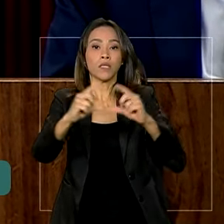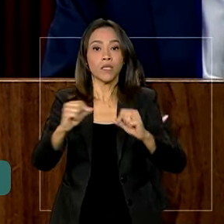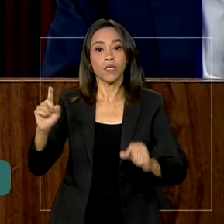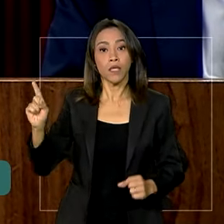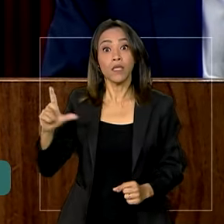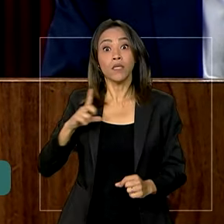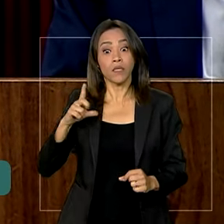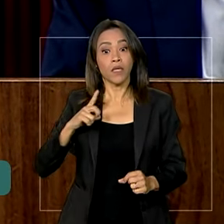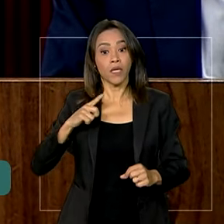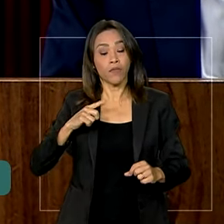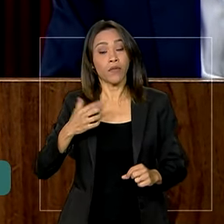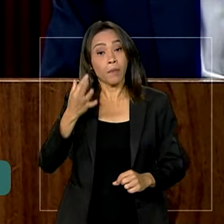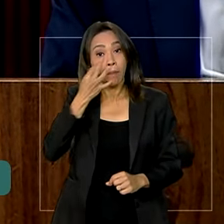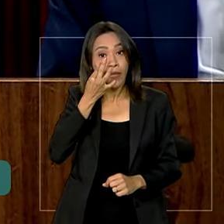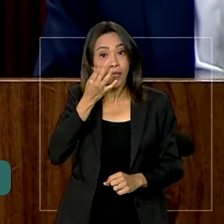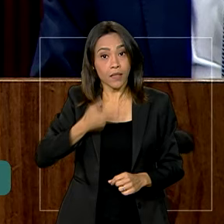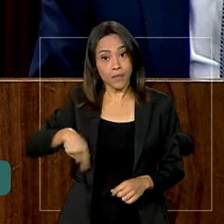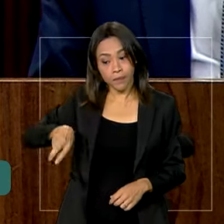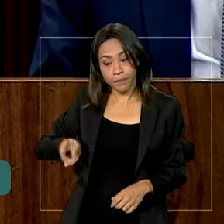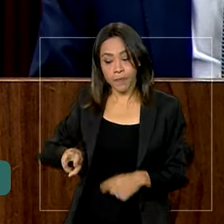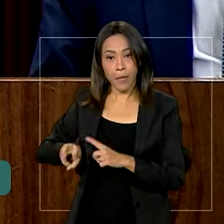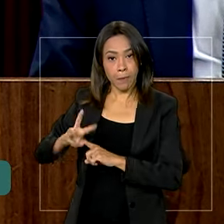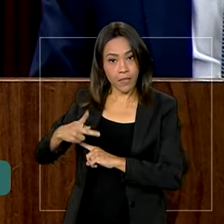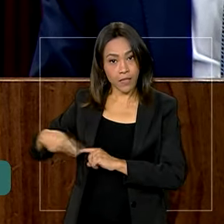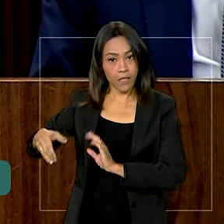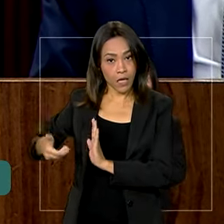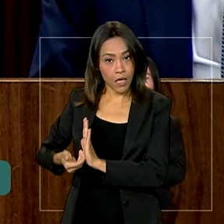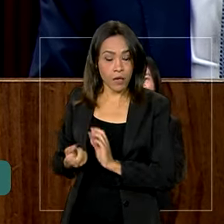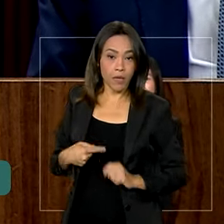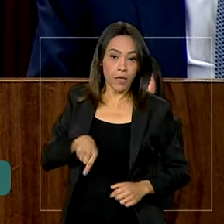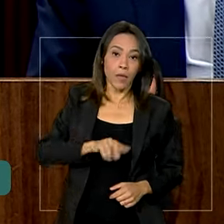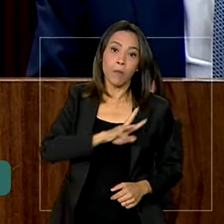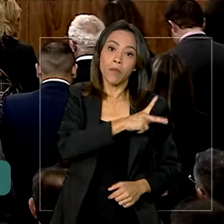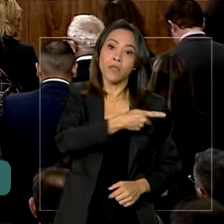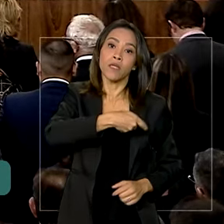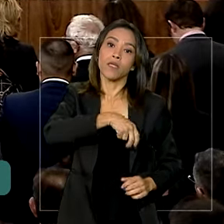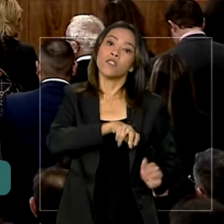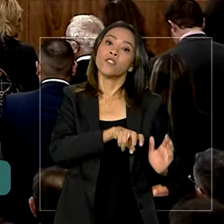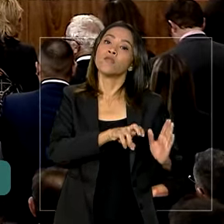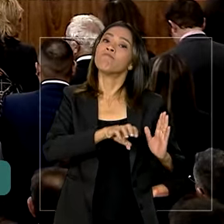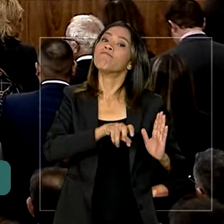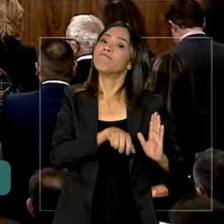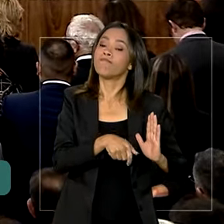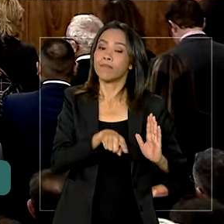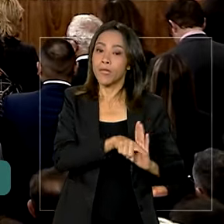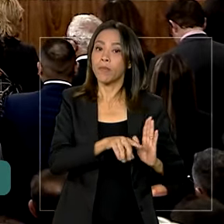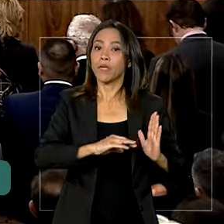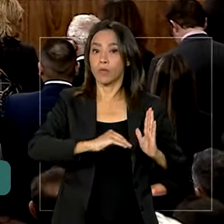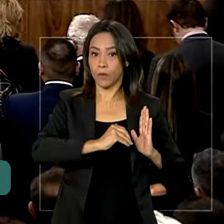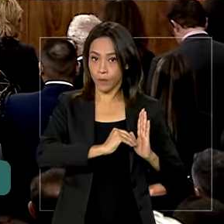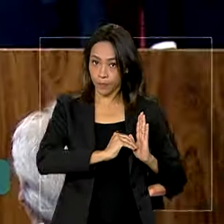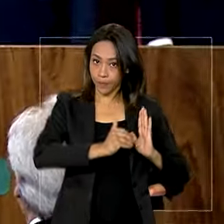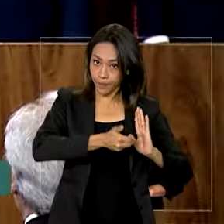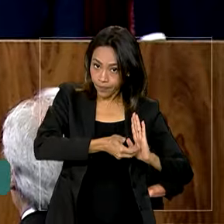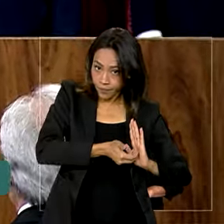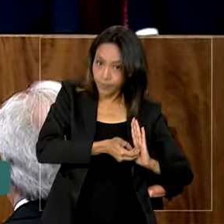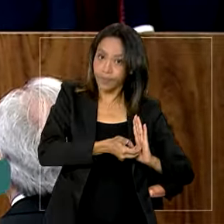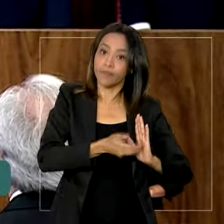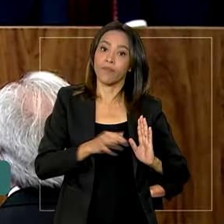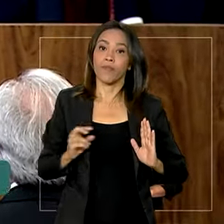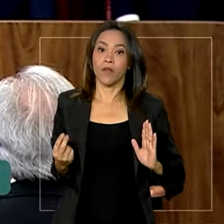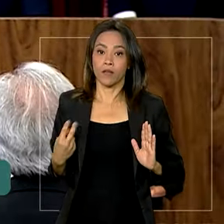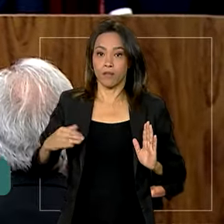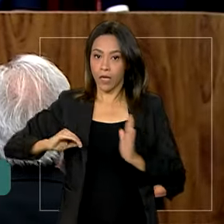também contou com a presença dos presidentes da Câmara e do Senado, Arthur Lira e Rodrigo Pacheco, e do presidente